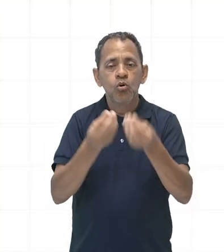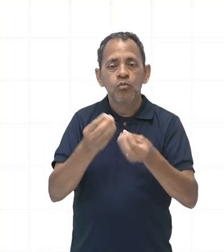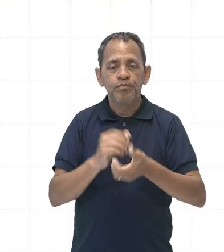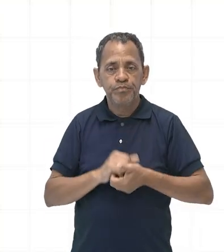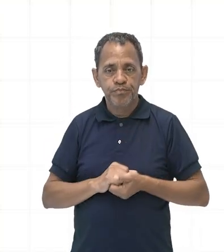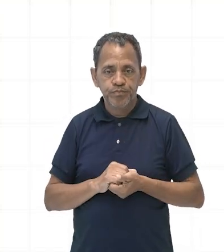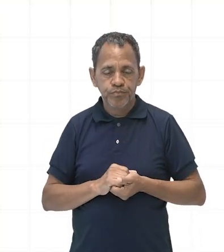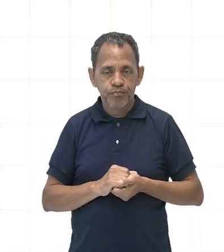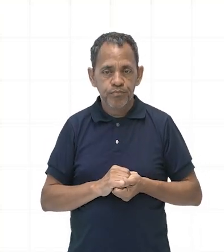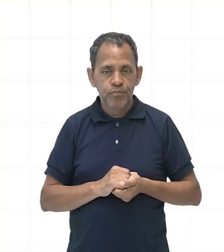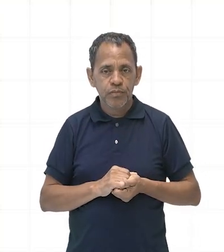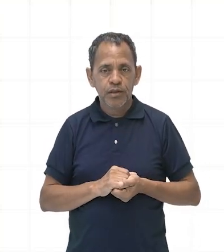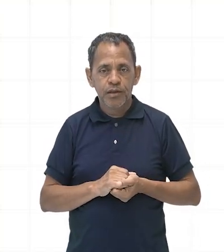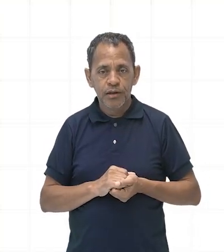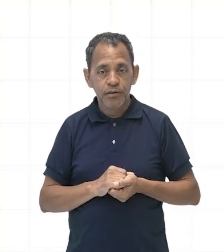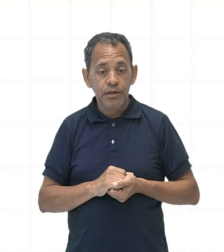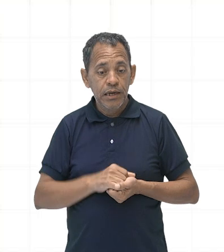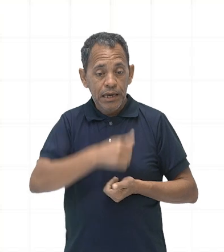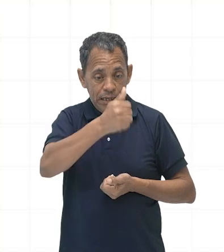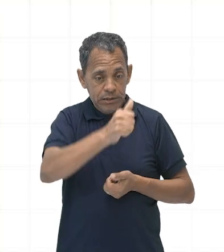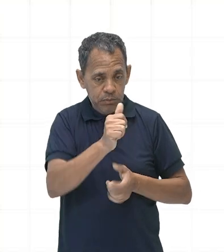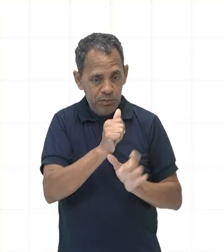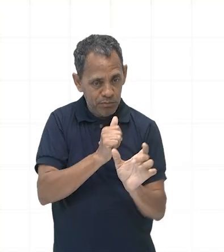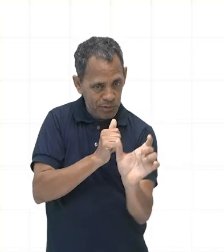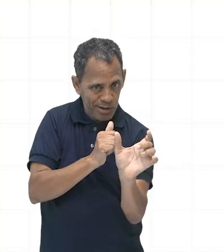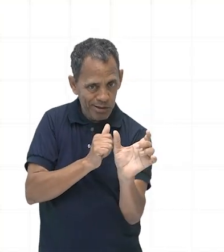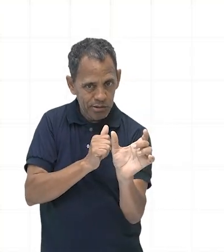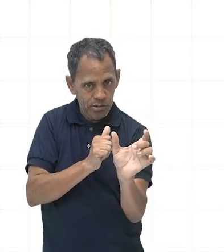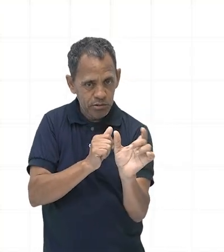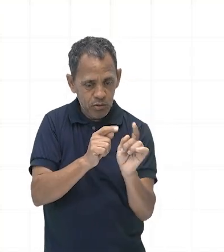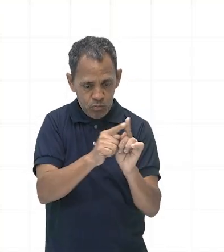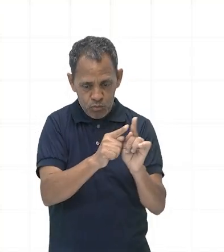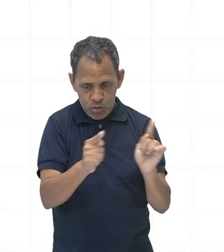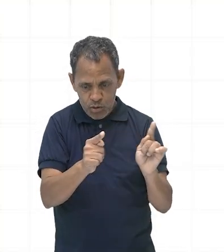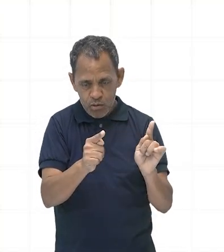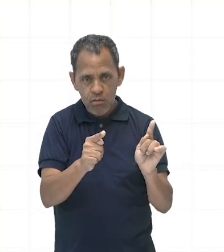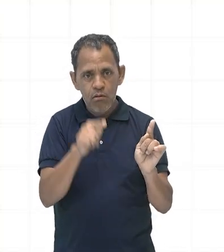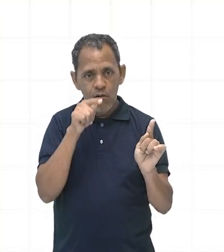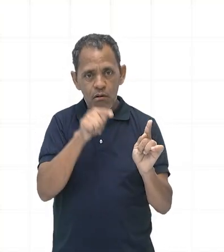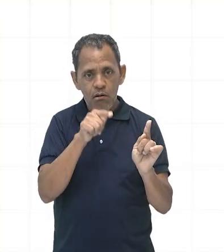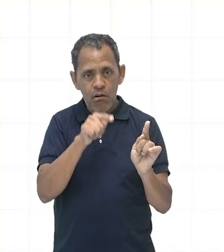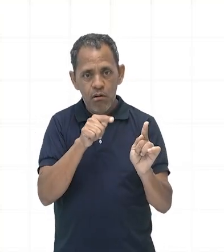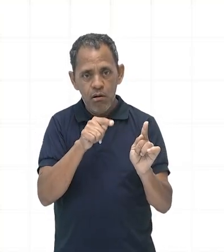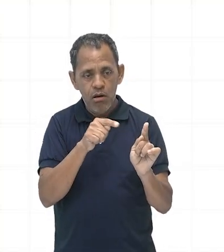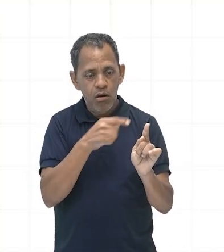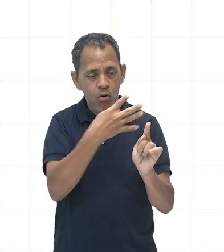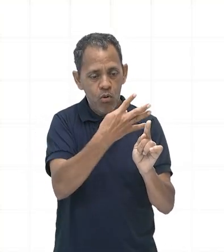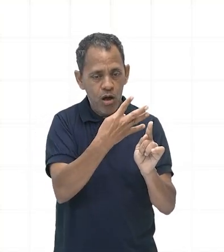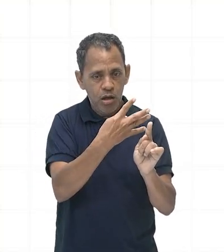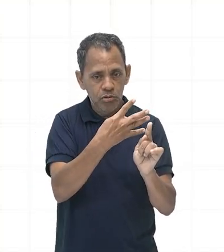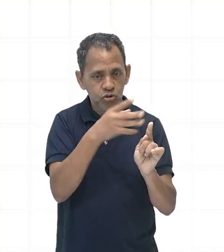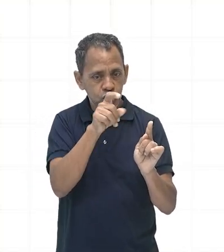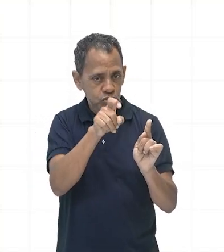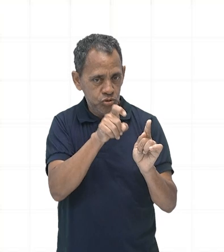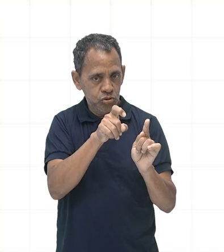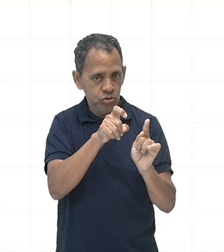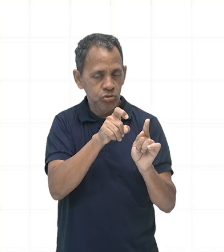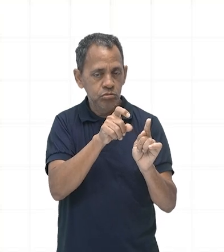como? Esse primeiro termo aqui, ó. Esse primeiro termo, 4x,